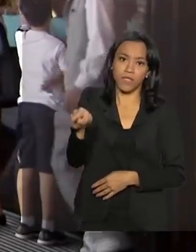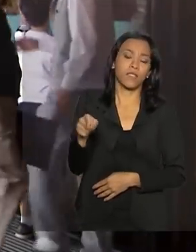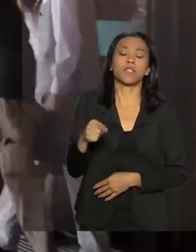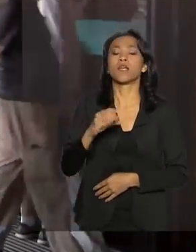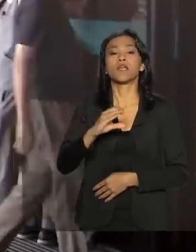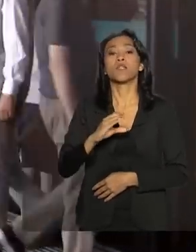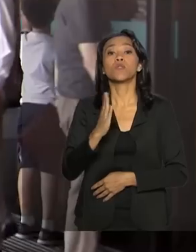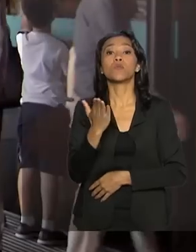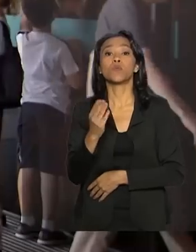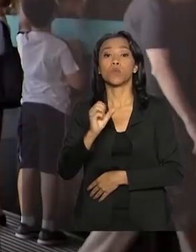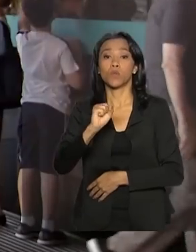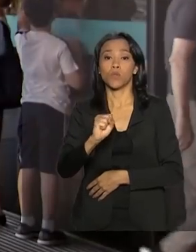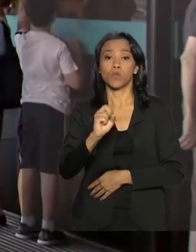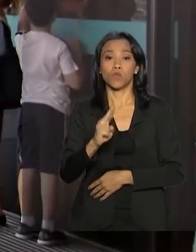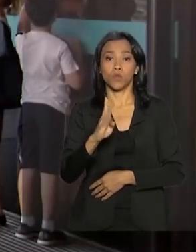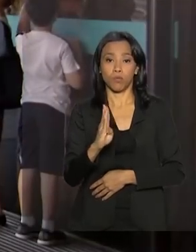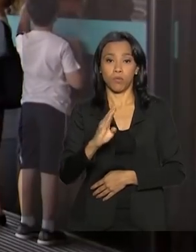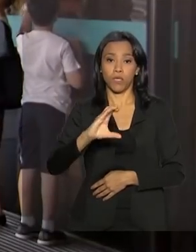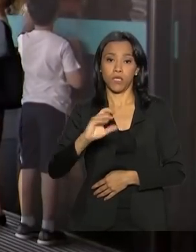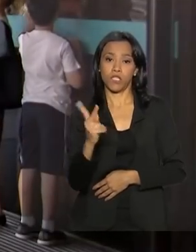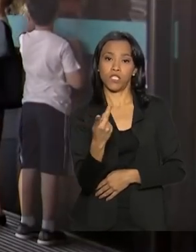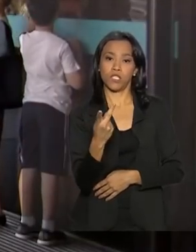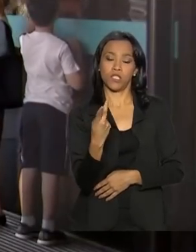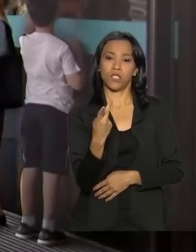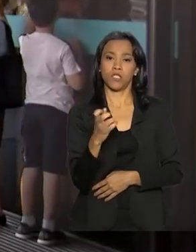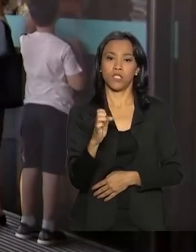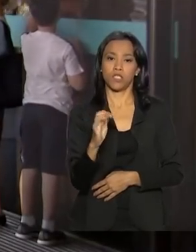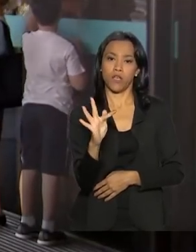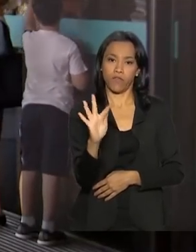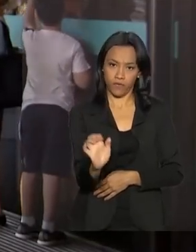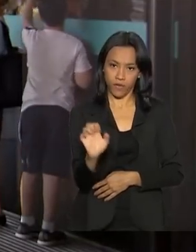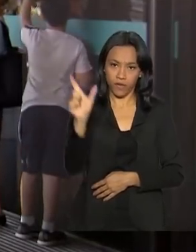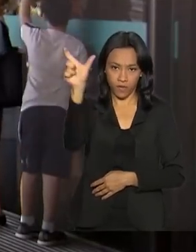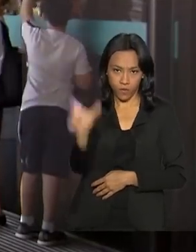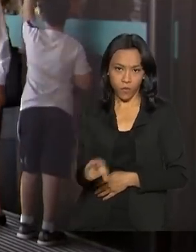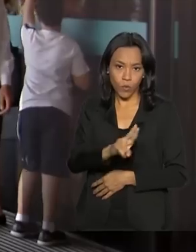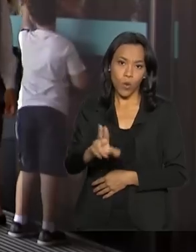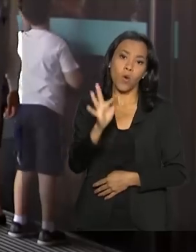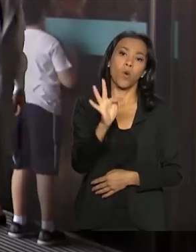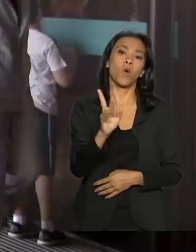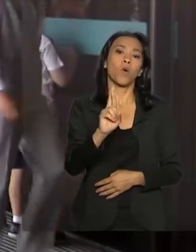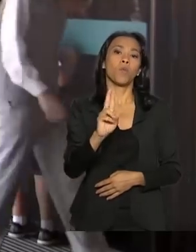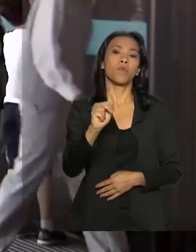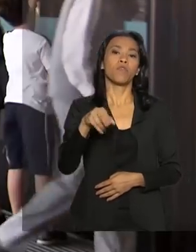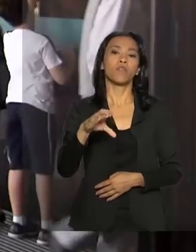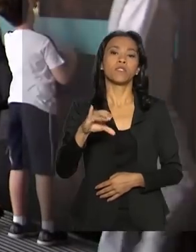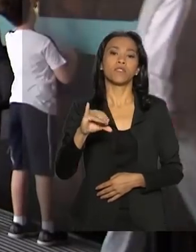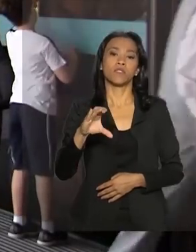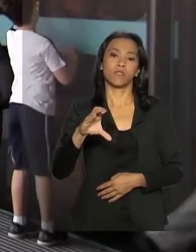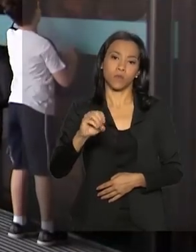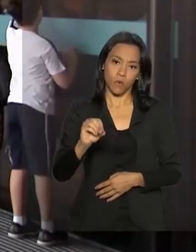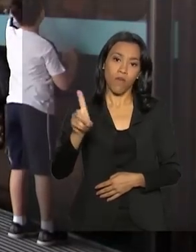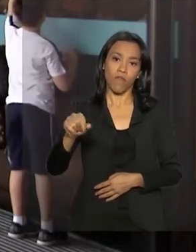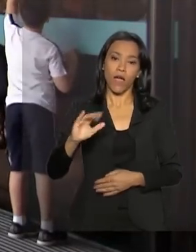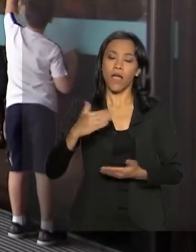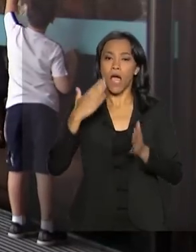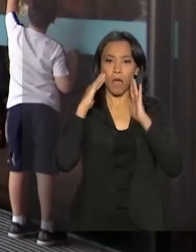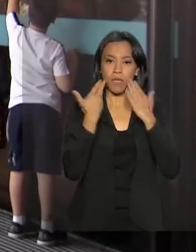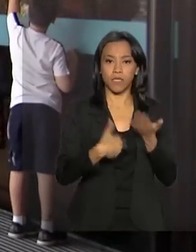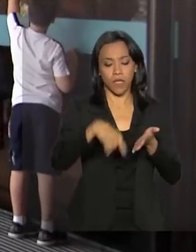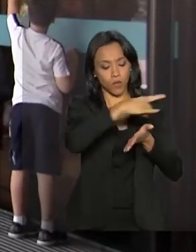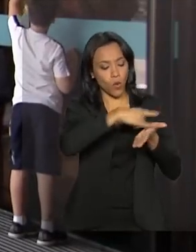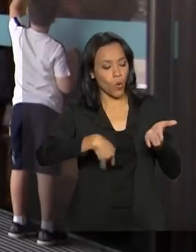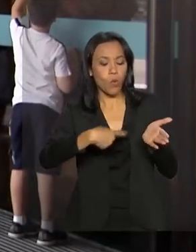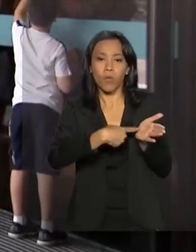Casa Civil, José Antônio de Oliveira Francisco. Ele deve trazer alguns documentos para apreciação e assinatura